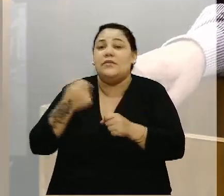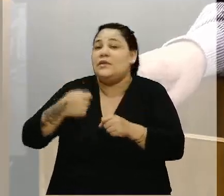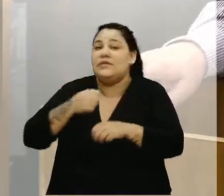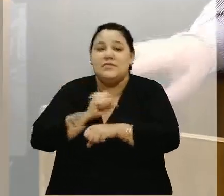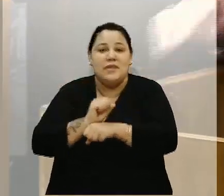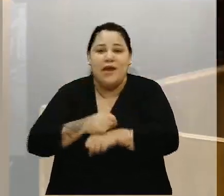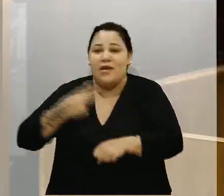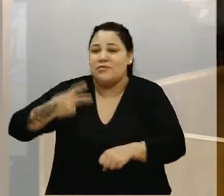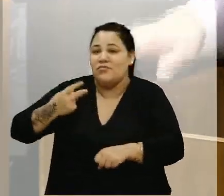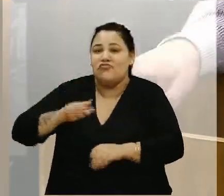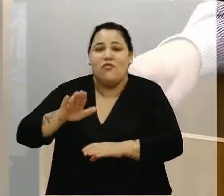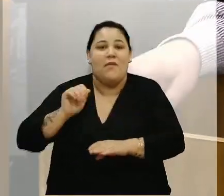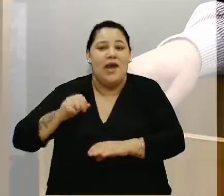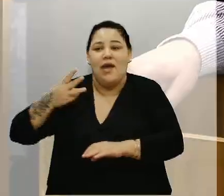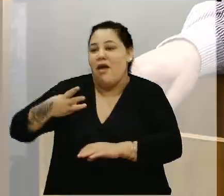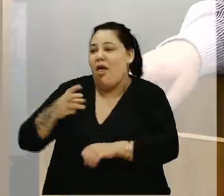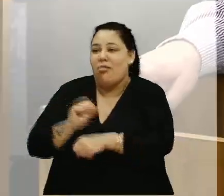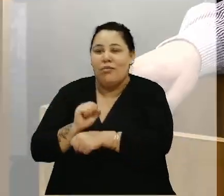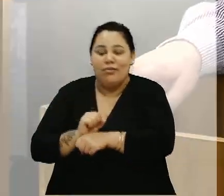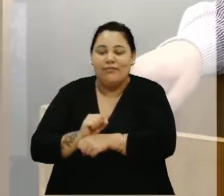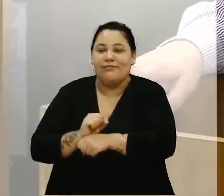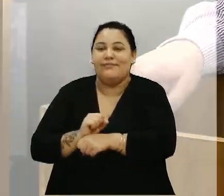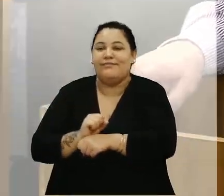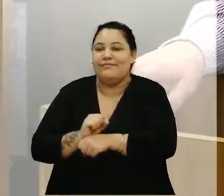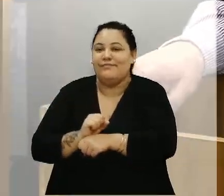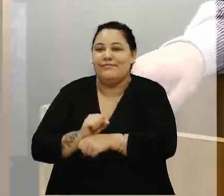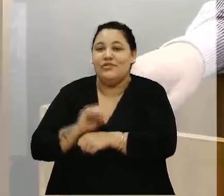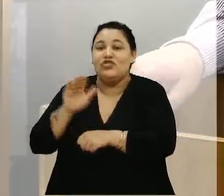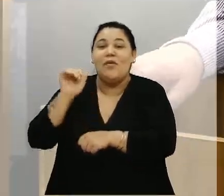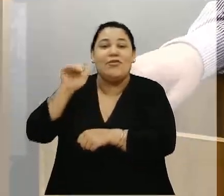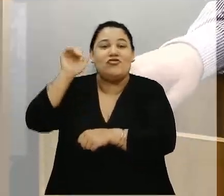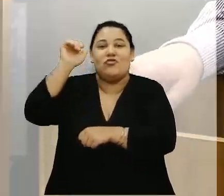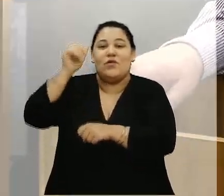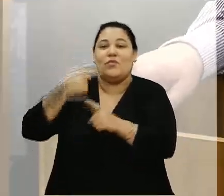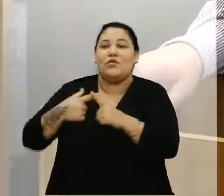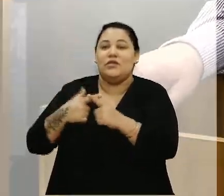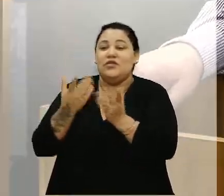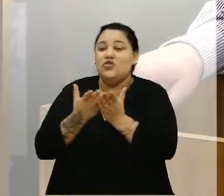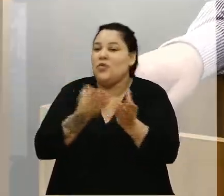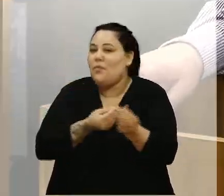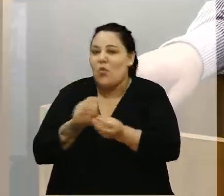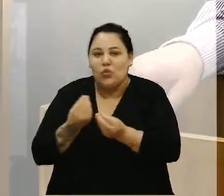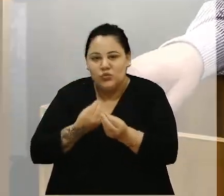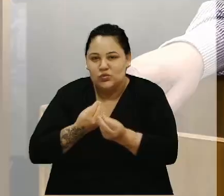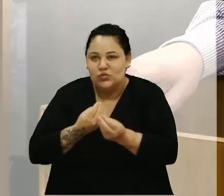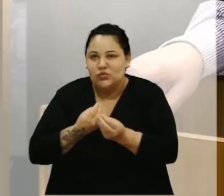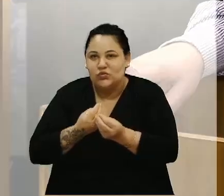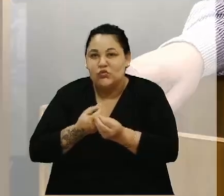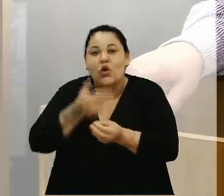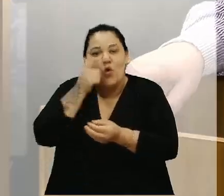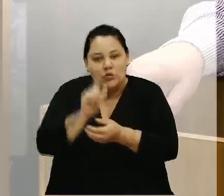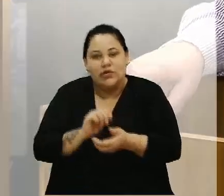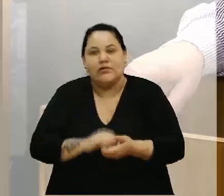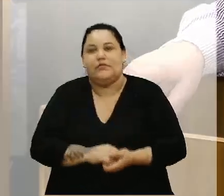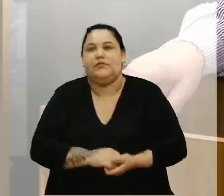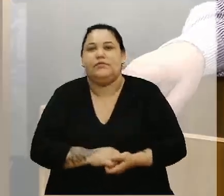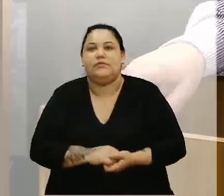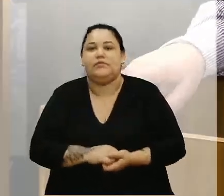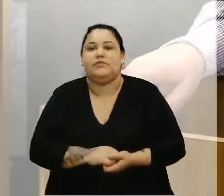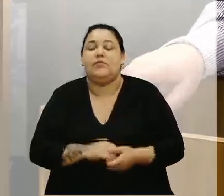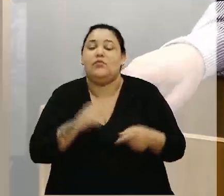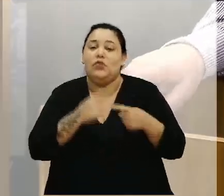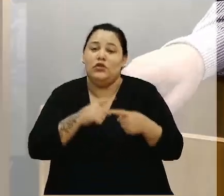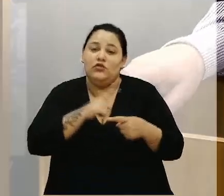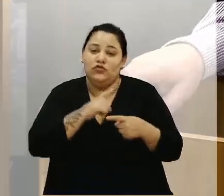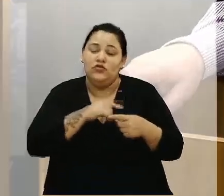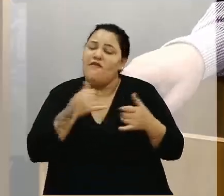segunda, ou esperar a terceira, é isso que acontece. Porque quando se estuda bastante se consegue. Porque eu tive a honra de